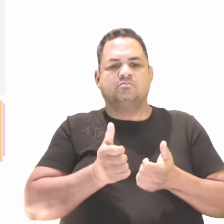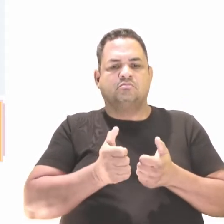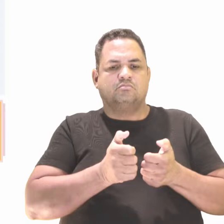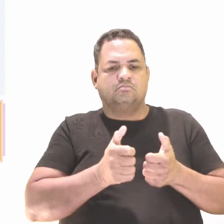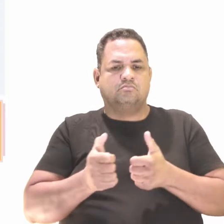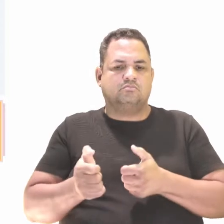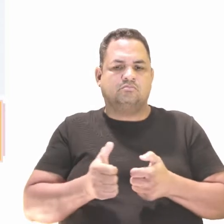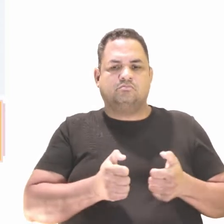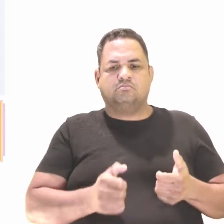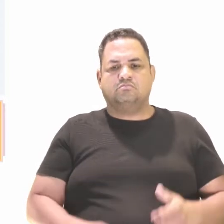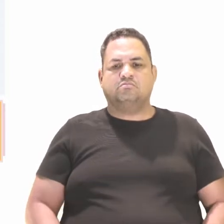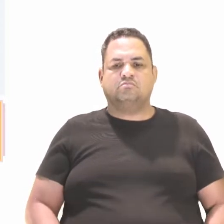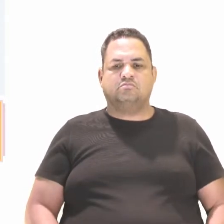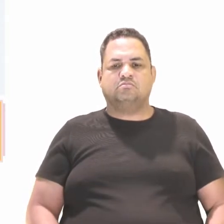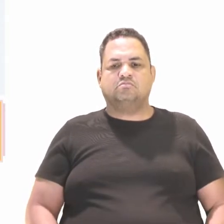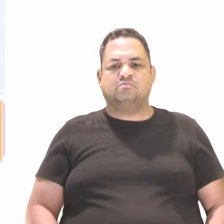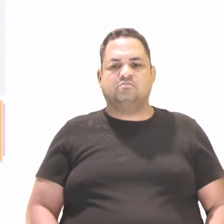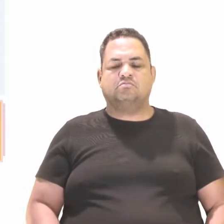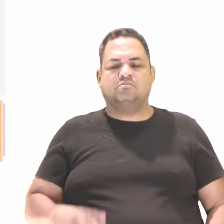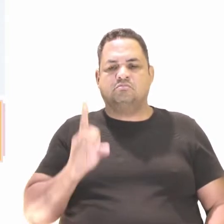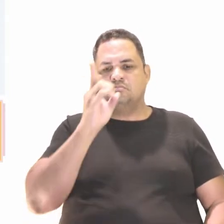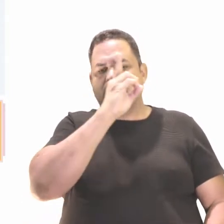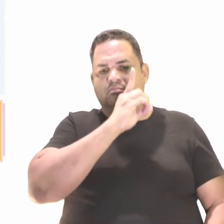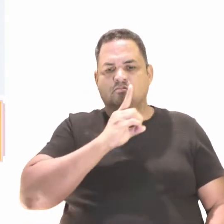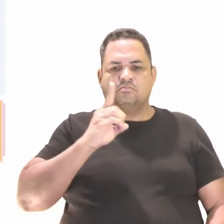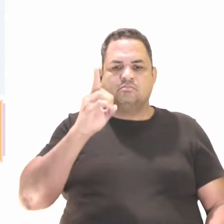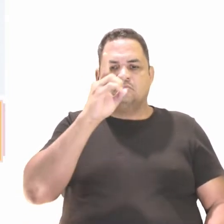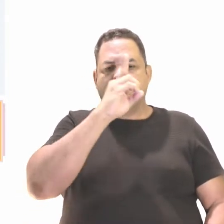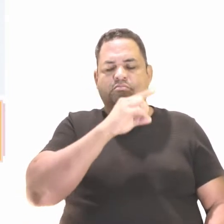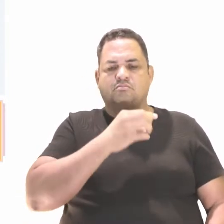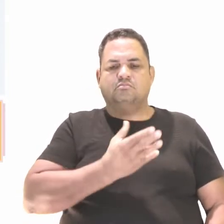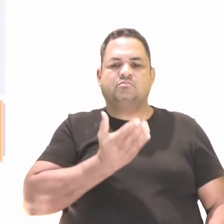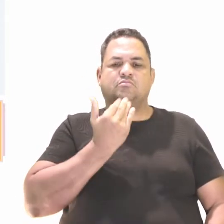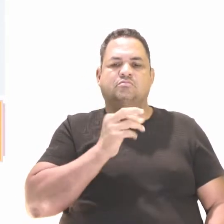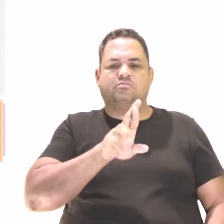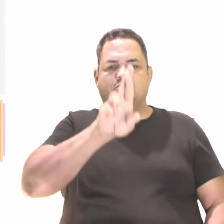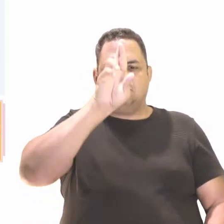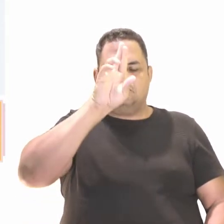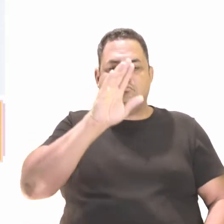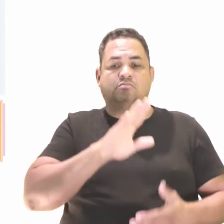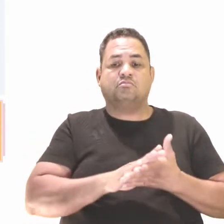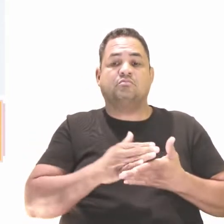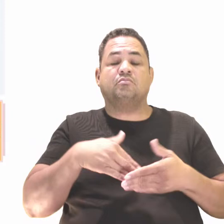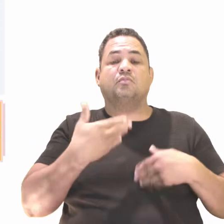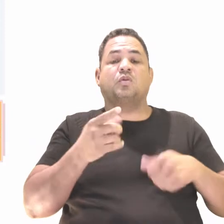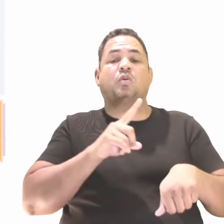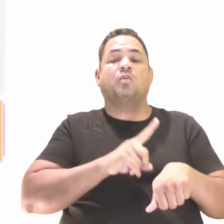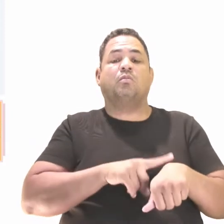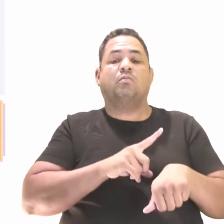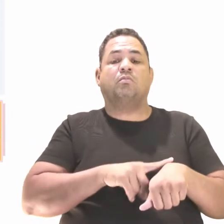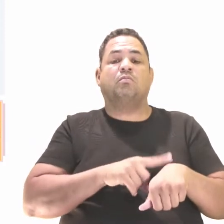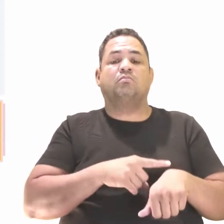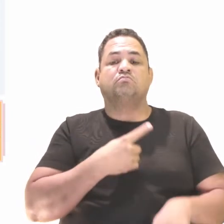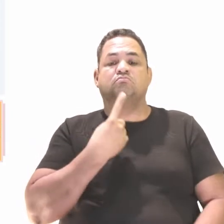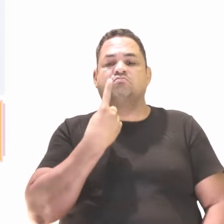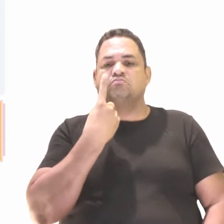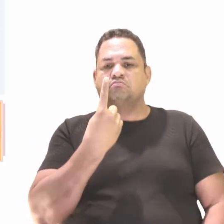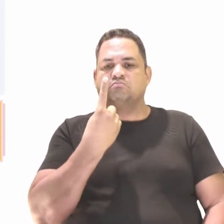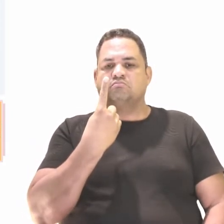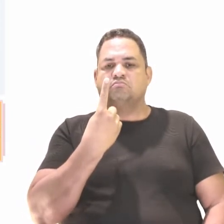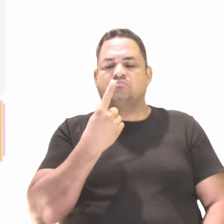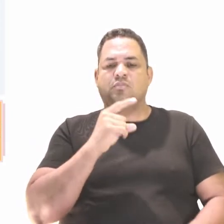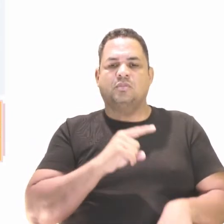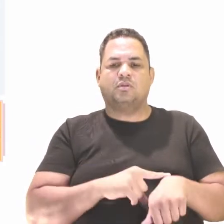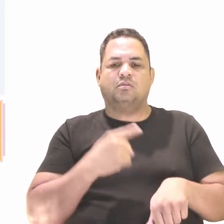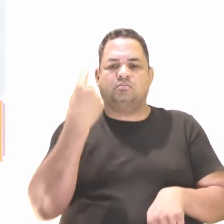E Sunday ela tem lunch with mom. Que horário? 1 p.m., 1 da tarde. Então,